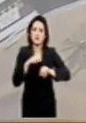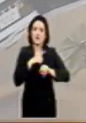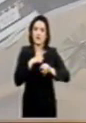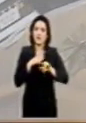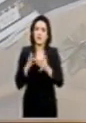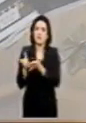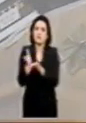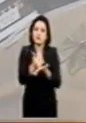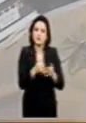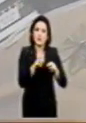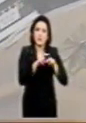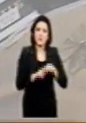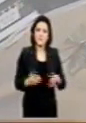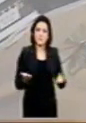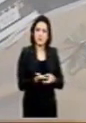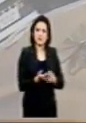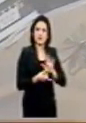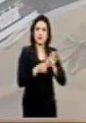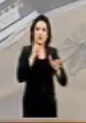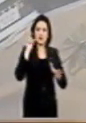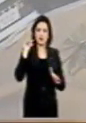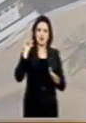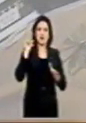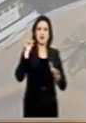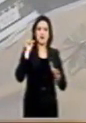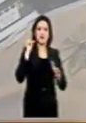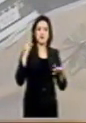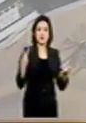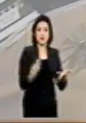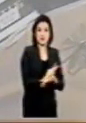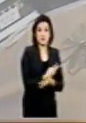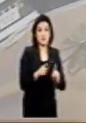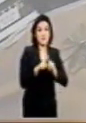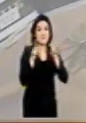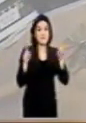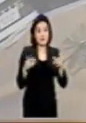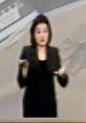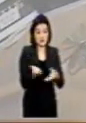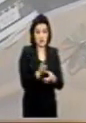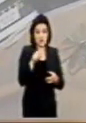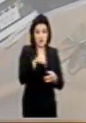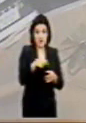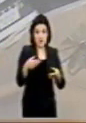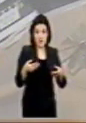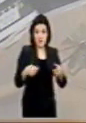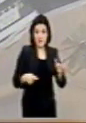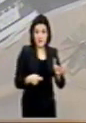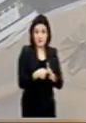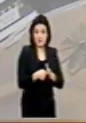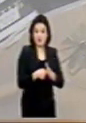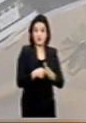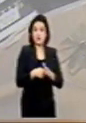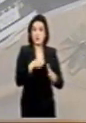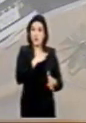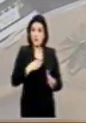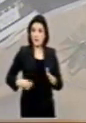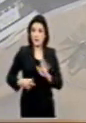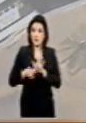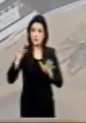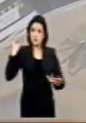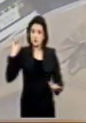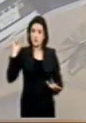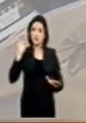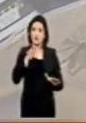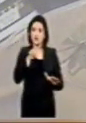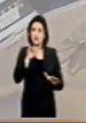ordem judicial oriunda do juízo reclamado. Naqueles autos, o eminente ministro Teori proferiu em